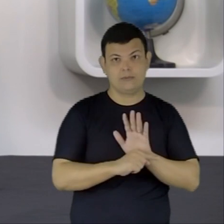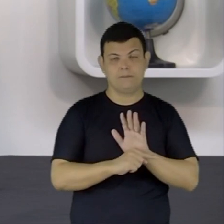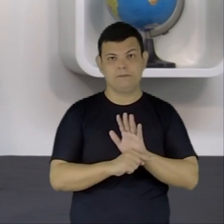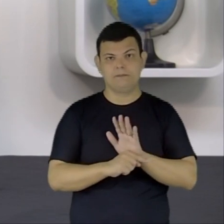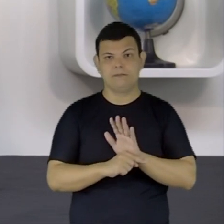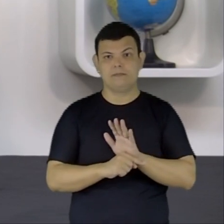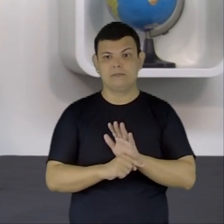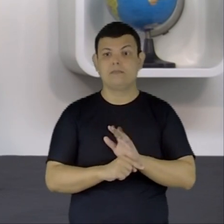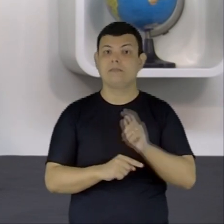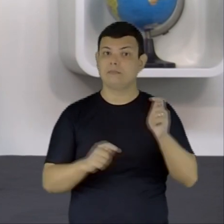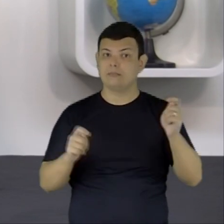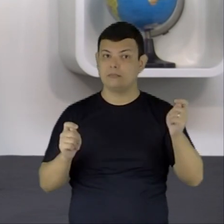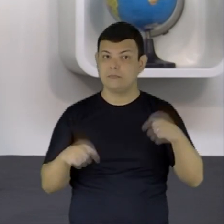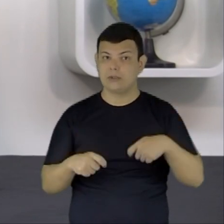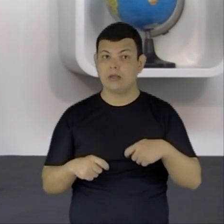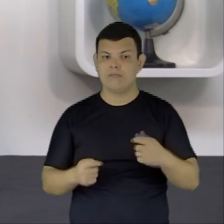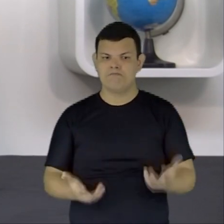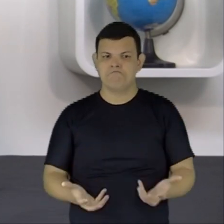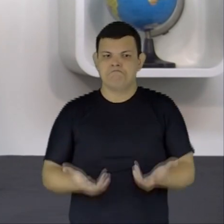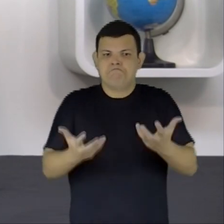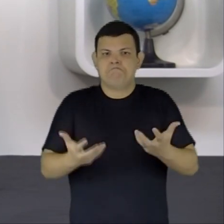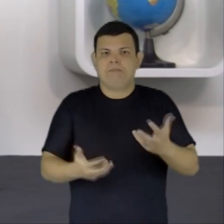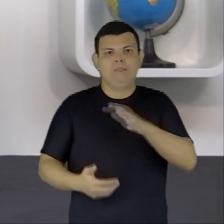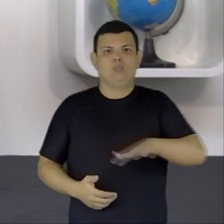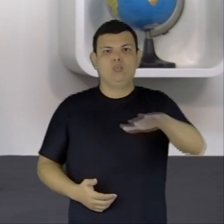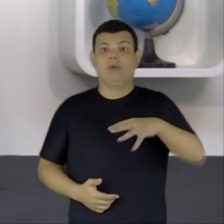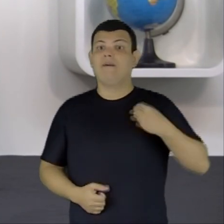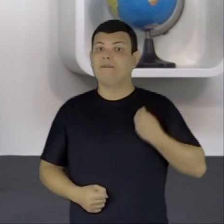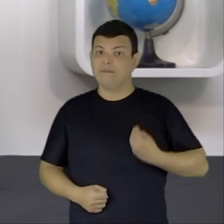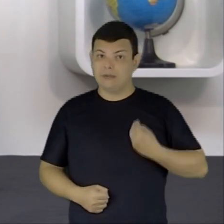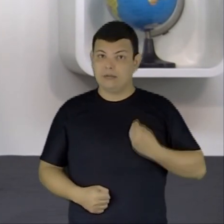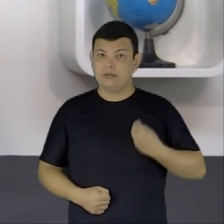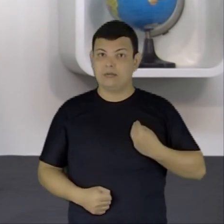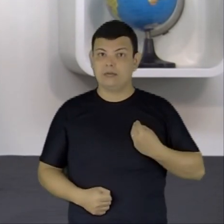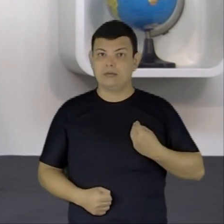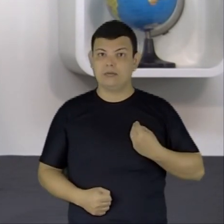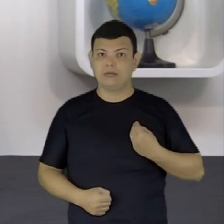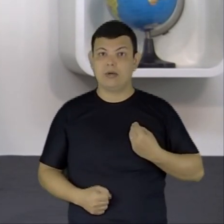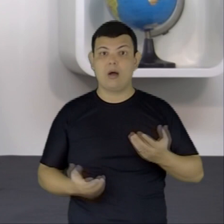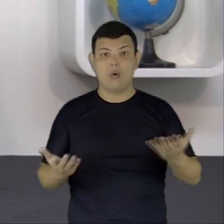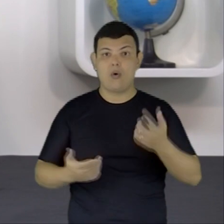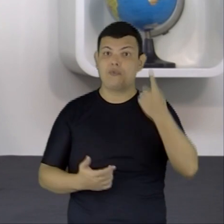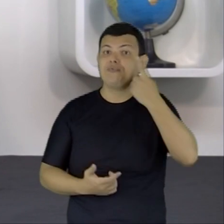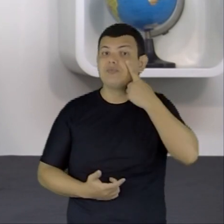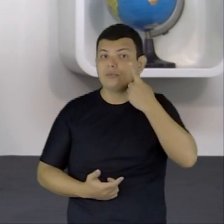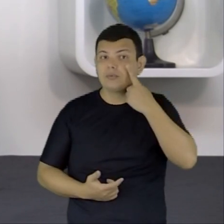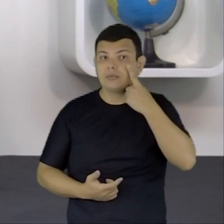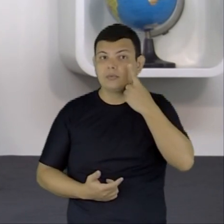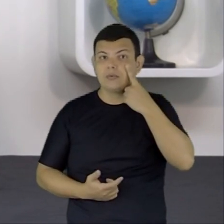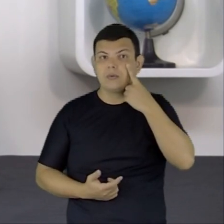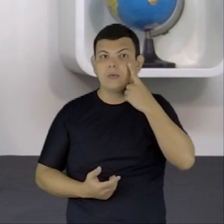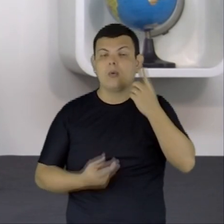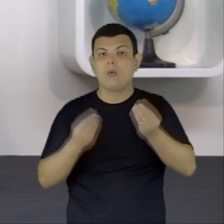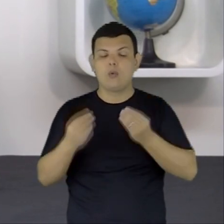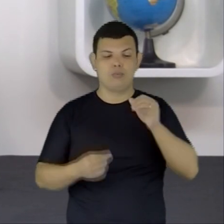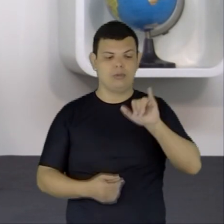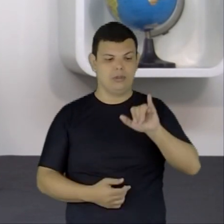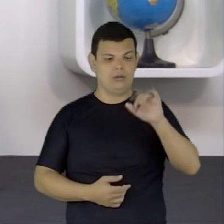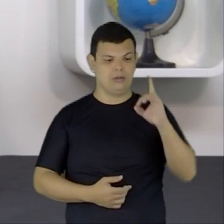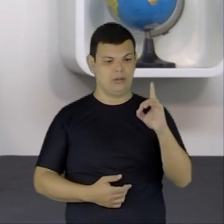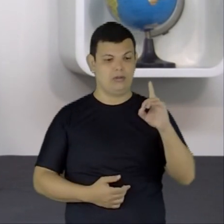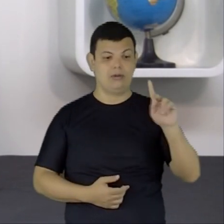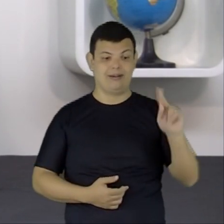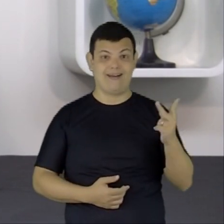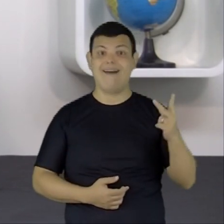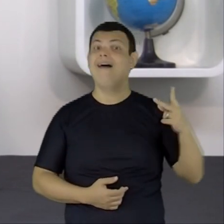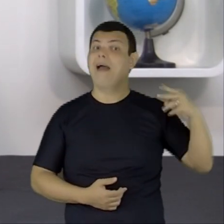vai favorecer a melhoria nas condições de vida da população. E a gente vai ver agora como o IDHM, que é